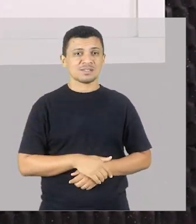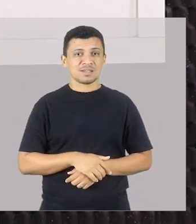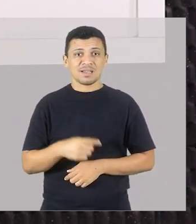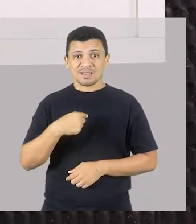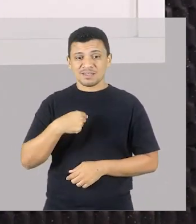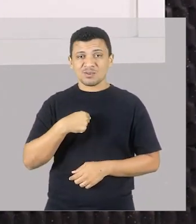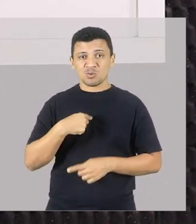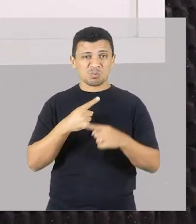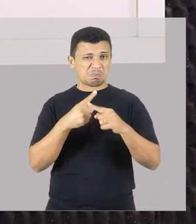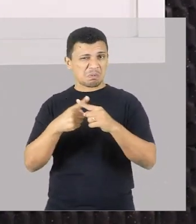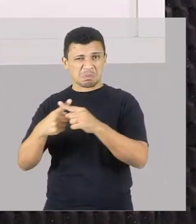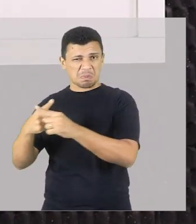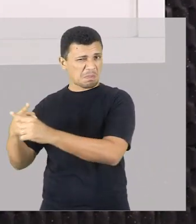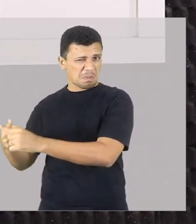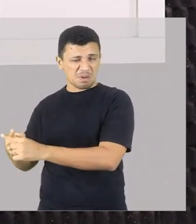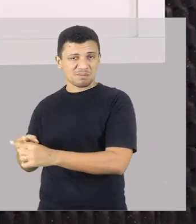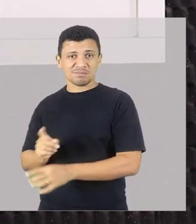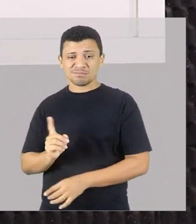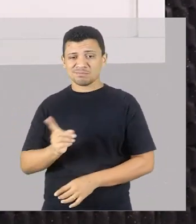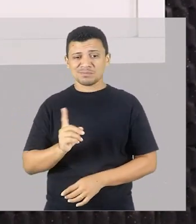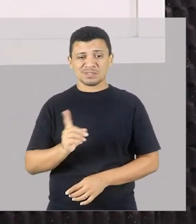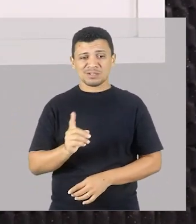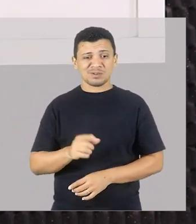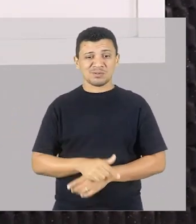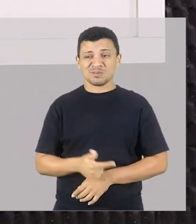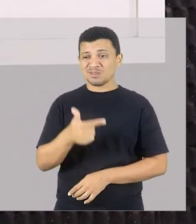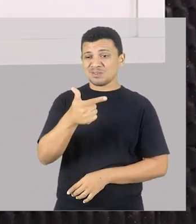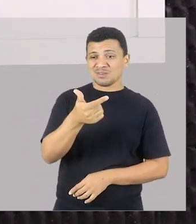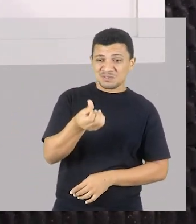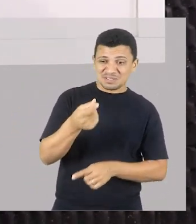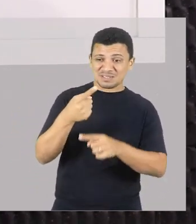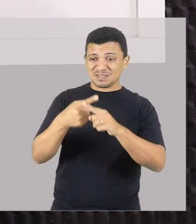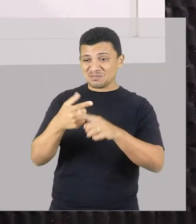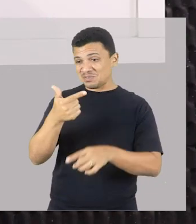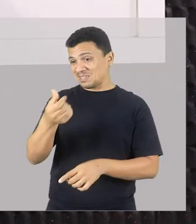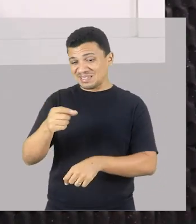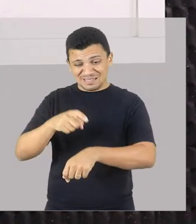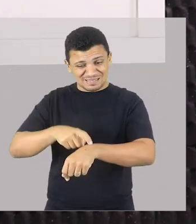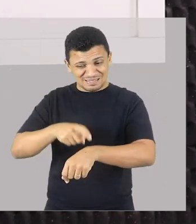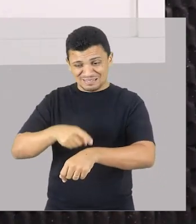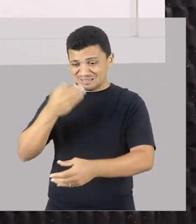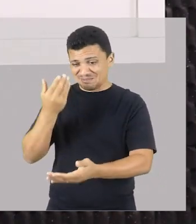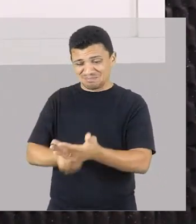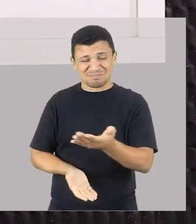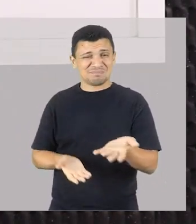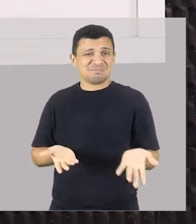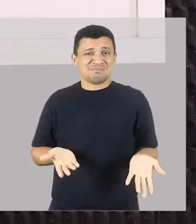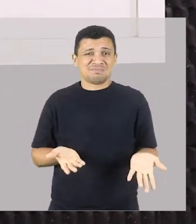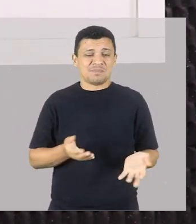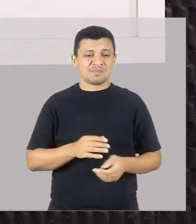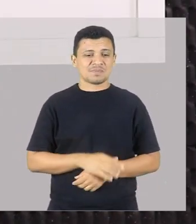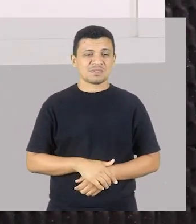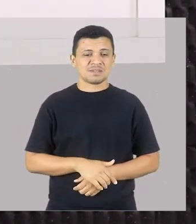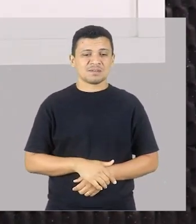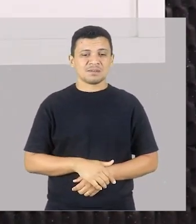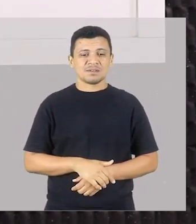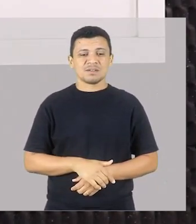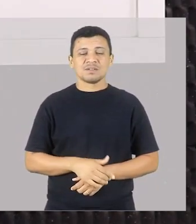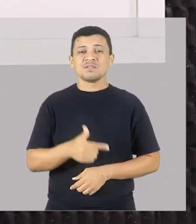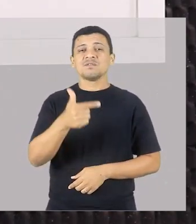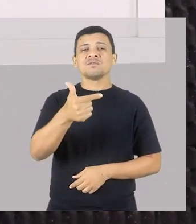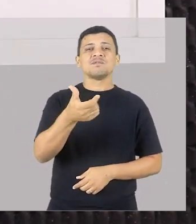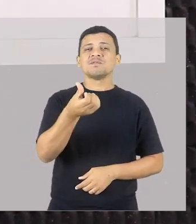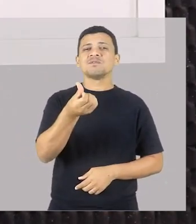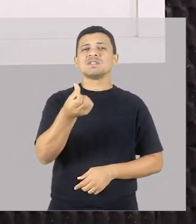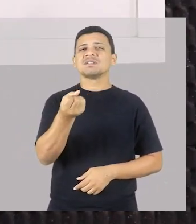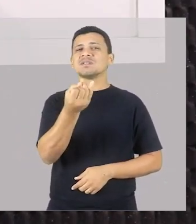atrás de saber quanto é 26 vezes 26, porque senão eu não tenho mais tempo de fazer. Mas veja bem, aqui o 26 apareceu quantas